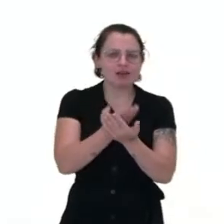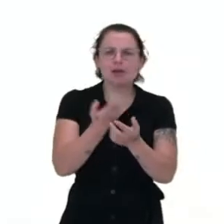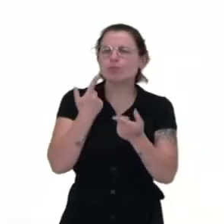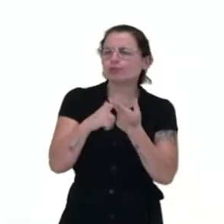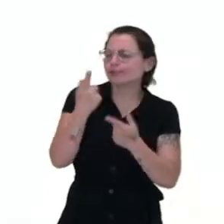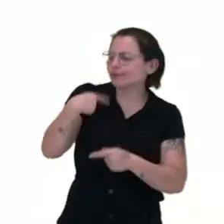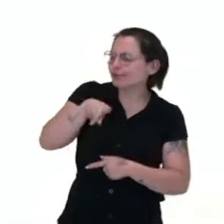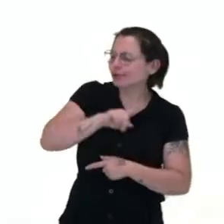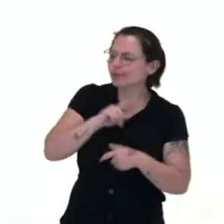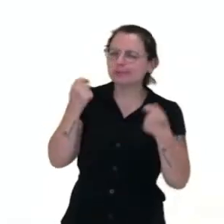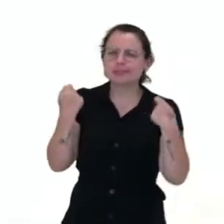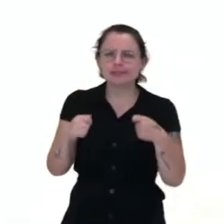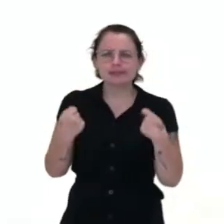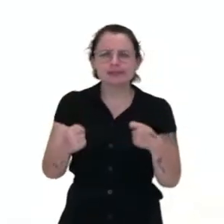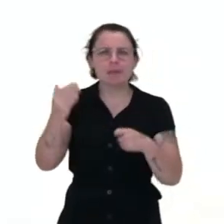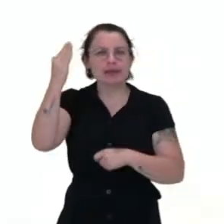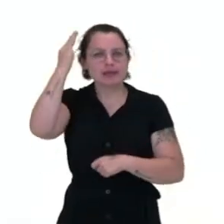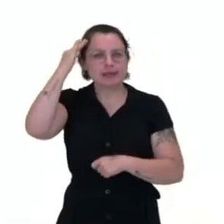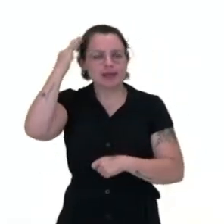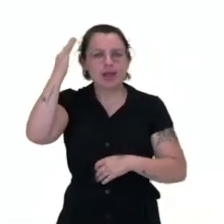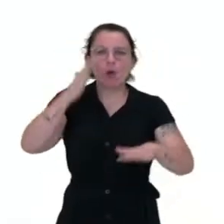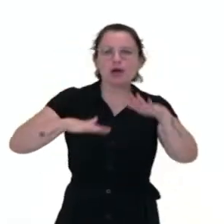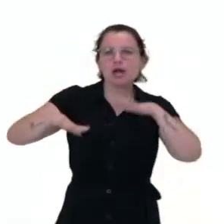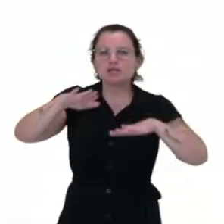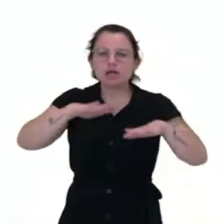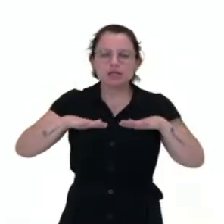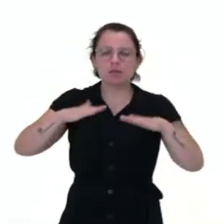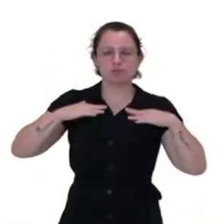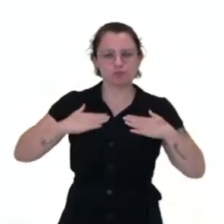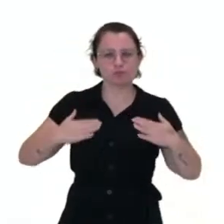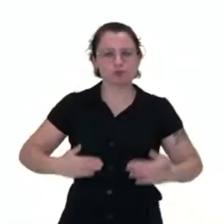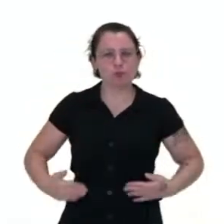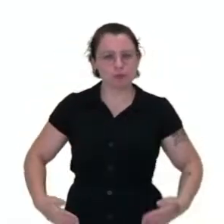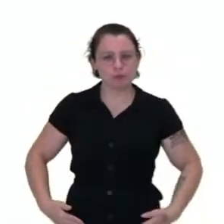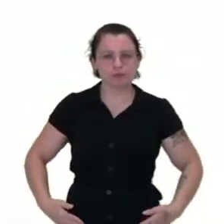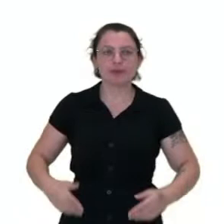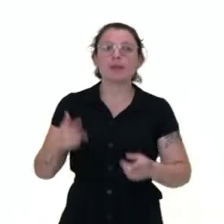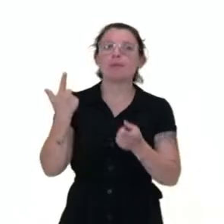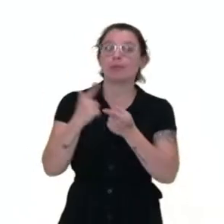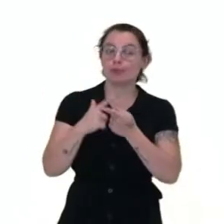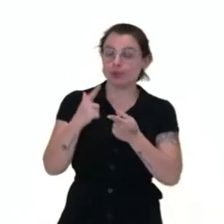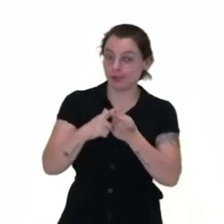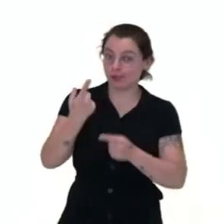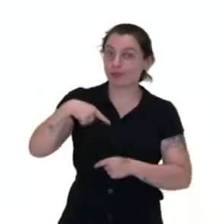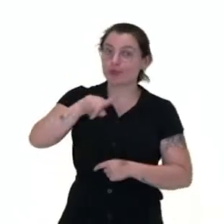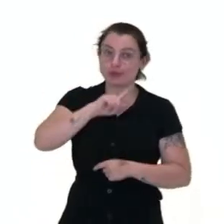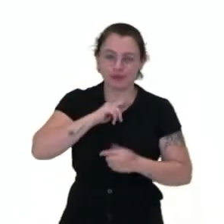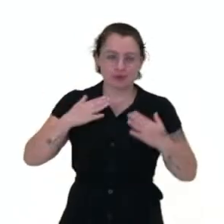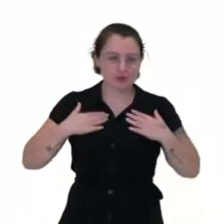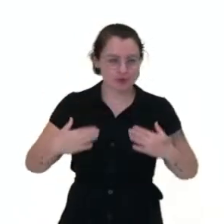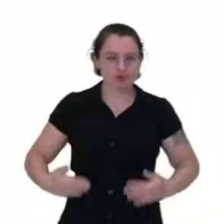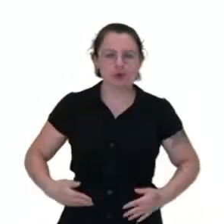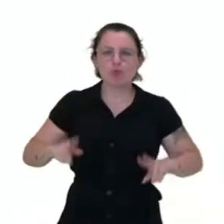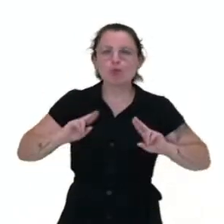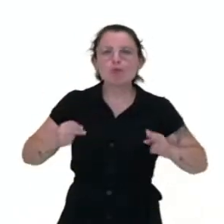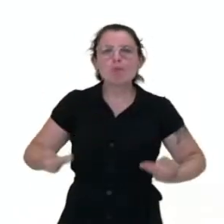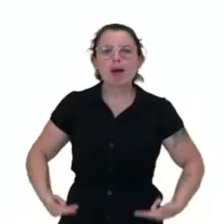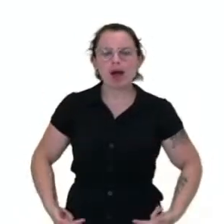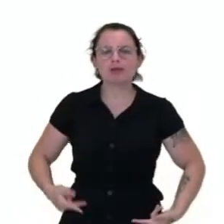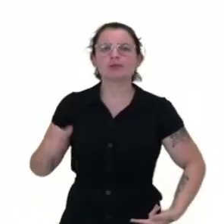entender a organização do nosso corpo? Reconhecer que o corpo humano então é organizado em